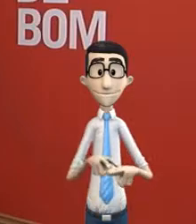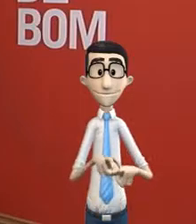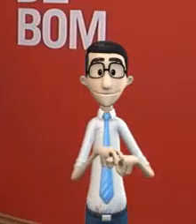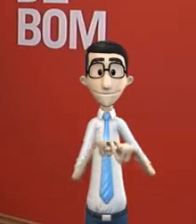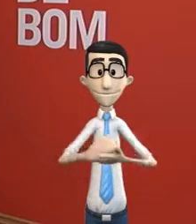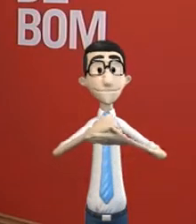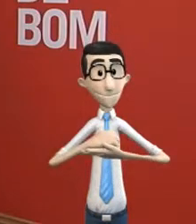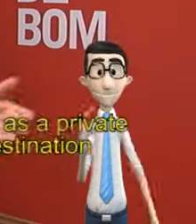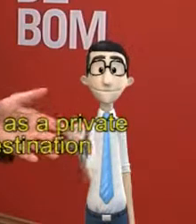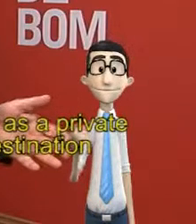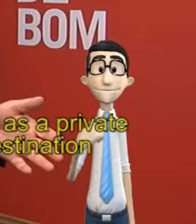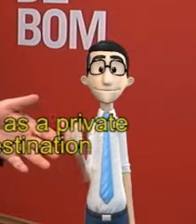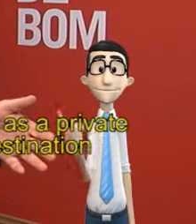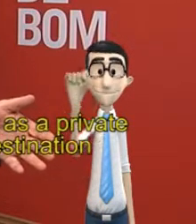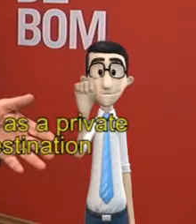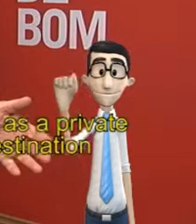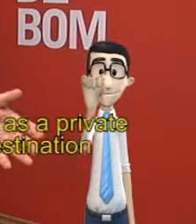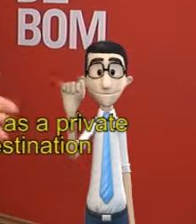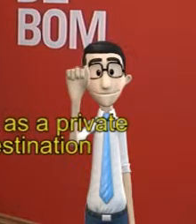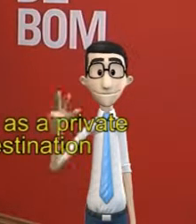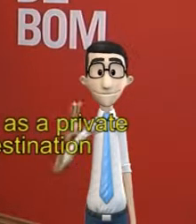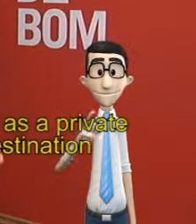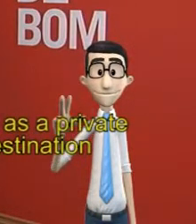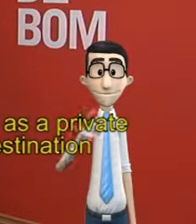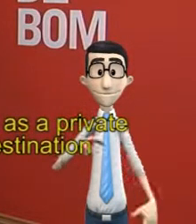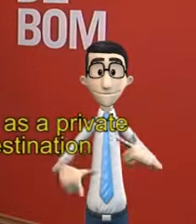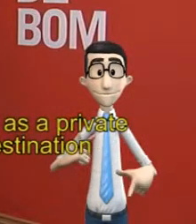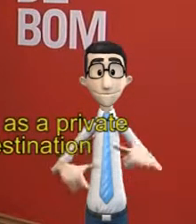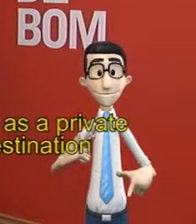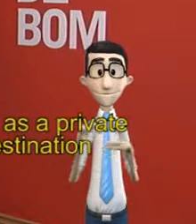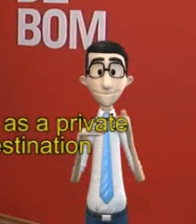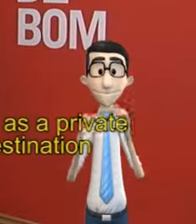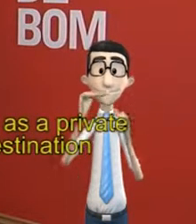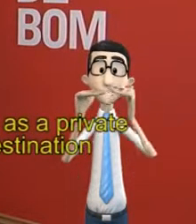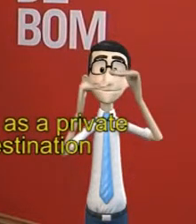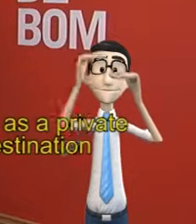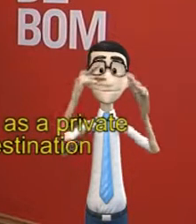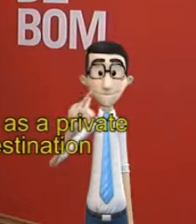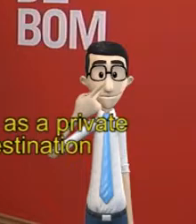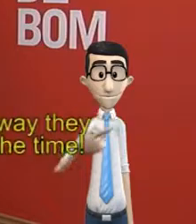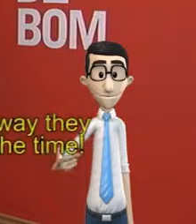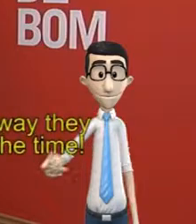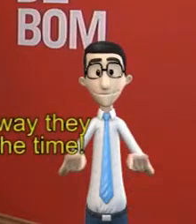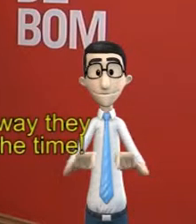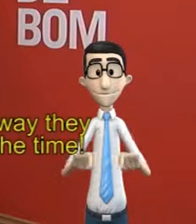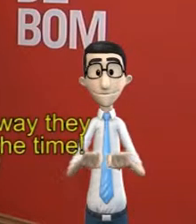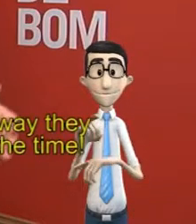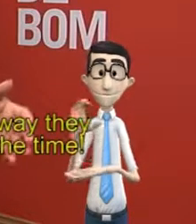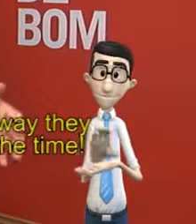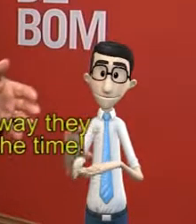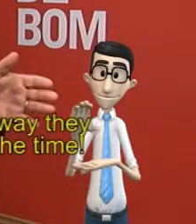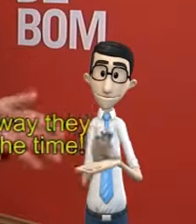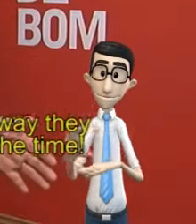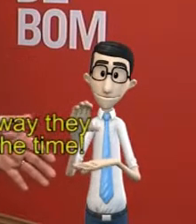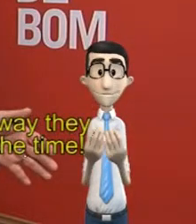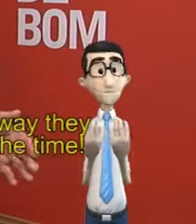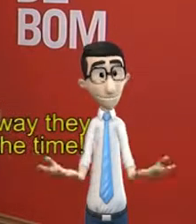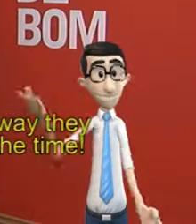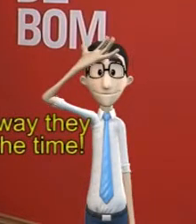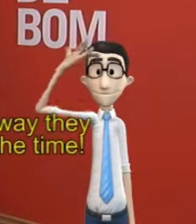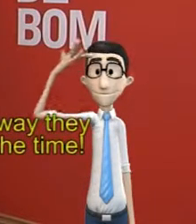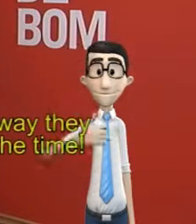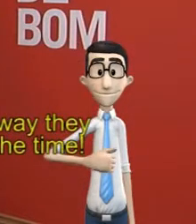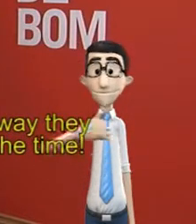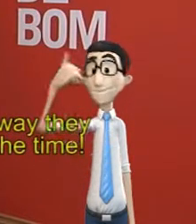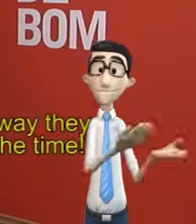Runtex Facultativo. É através dessa contribuição que a nossa entidade privada trabalha no desenvolvimento do destino e trabalha na capacitação